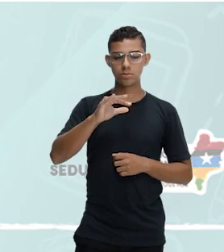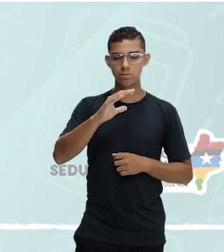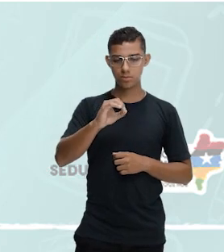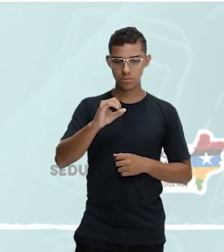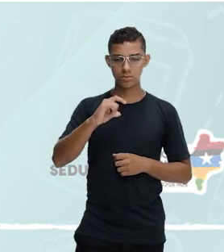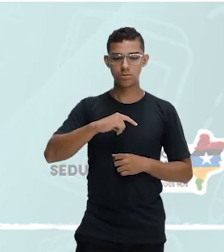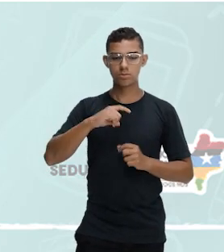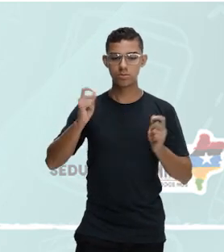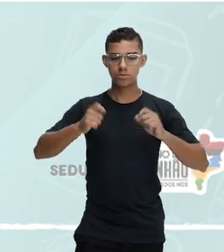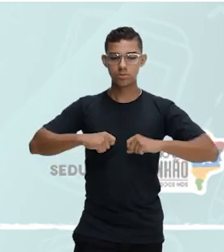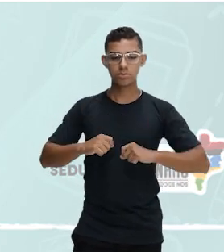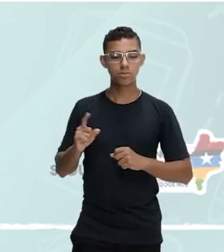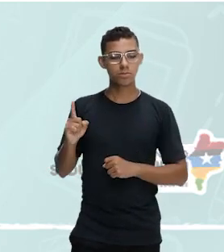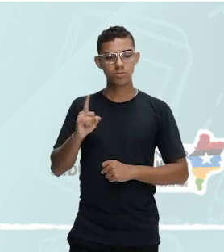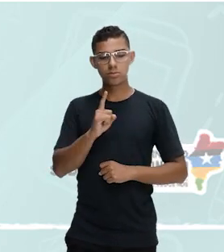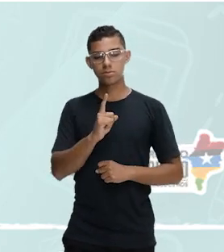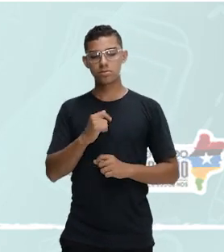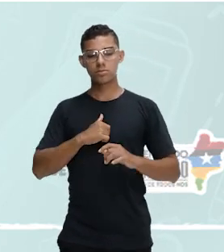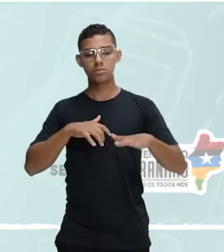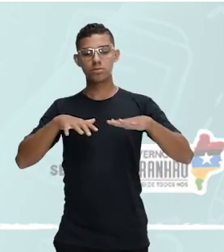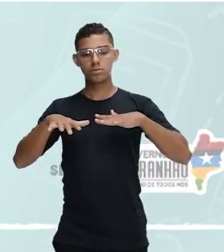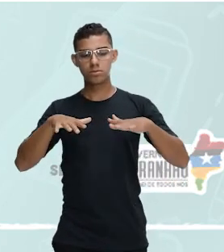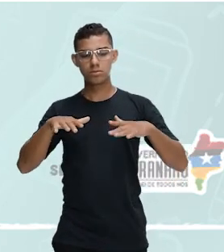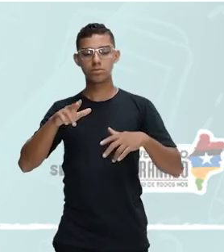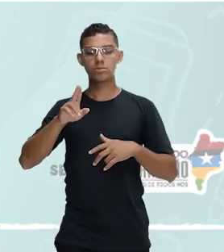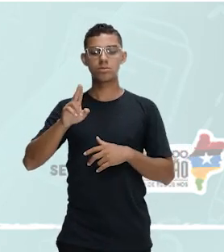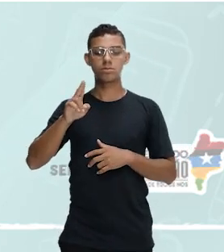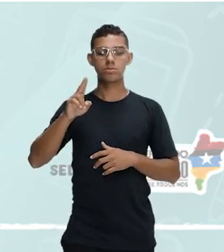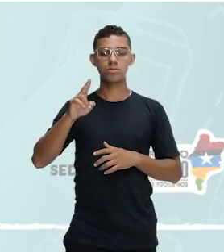conta do movimento não uniforme dos planetas.